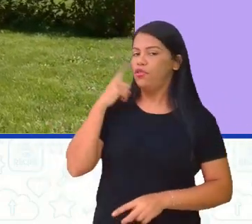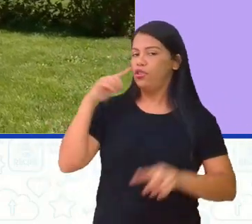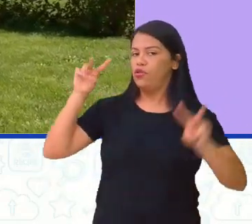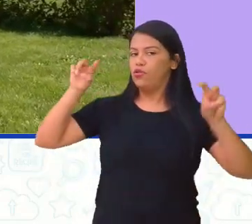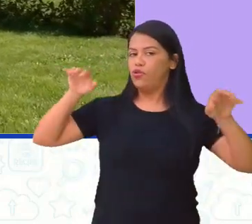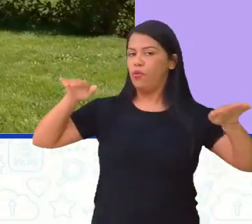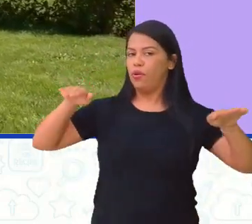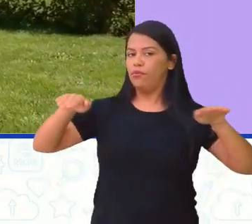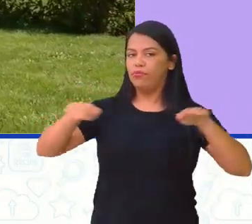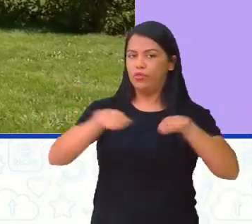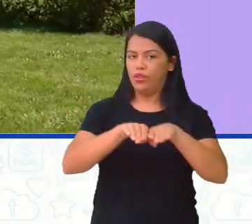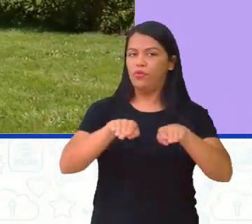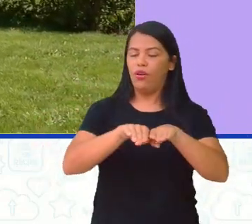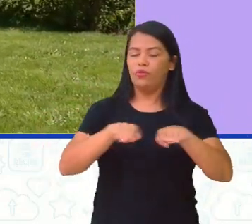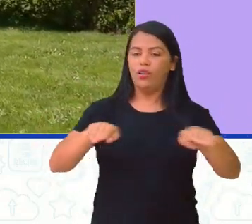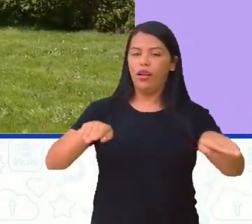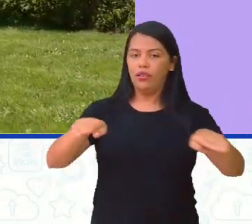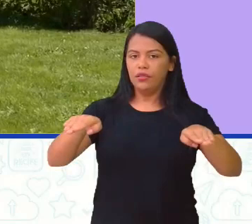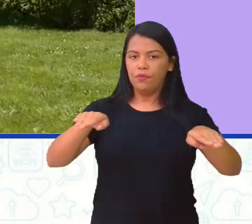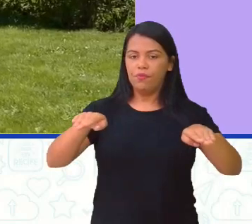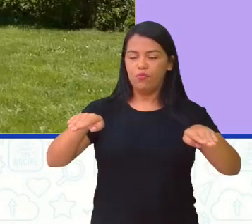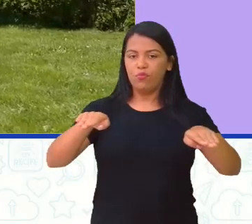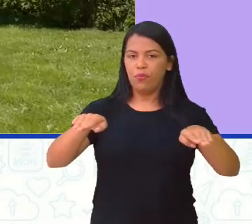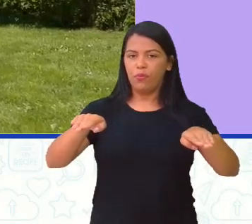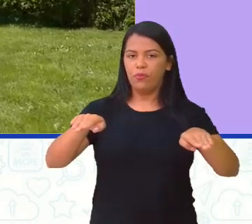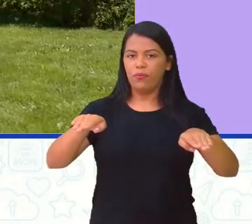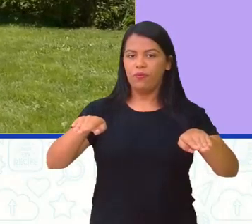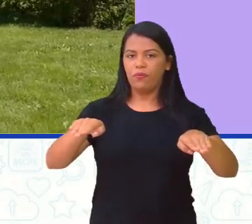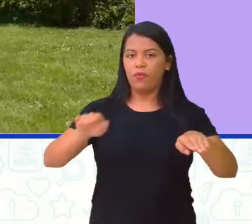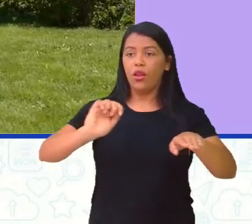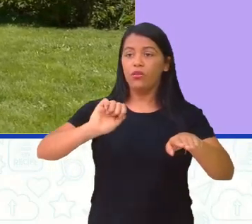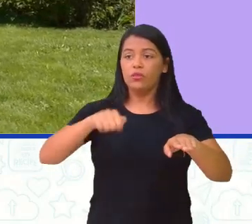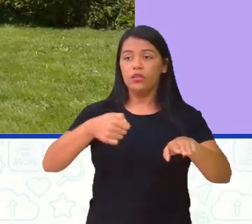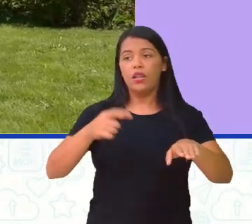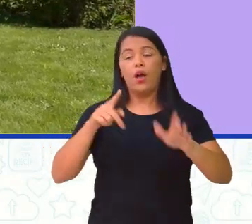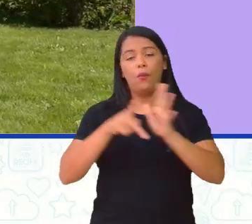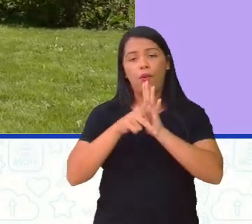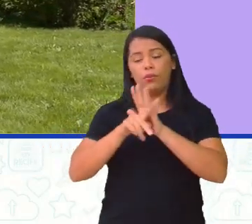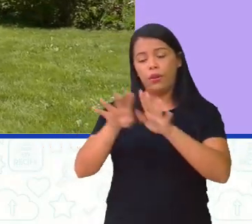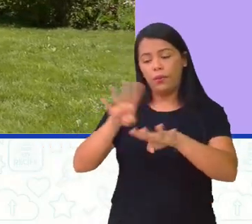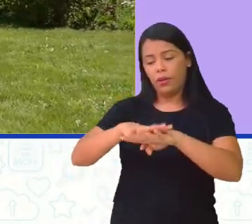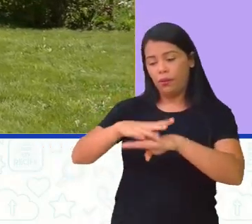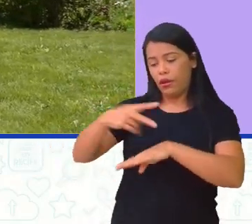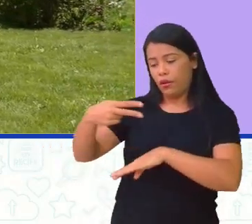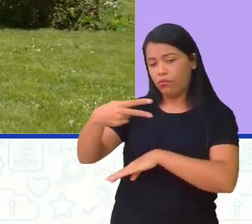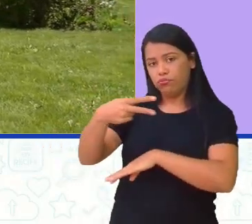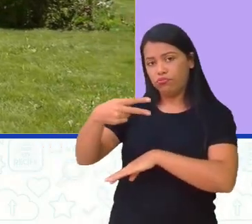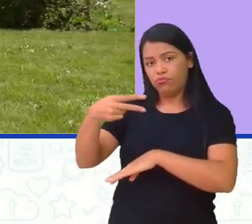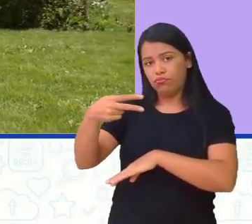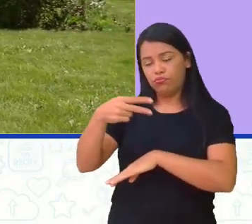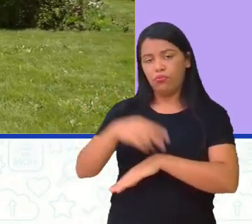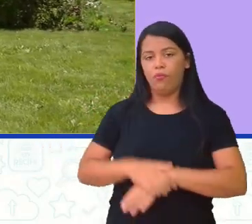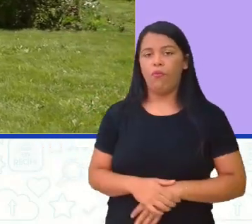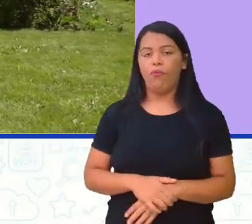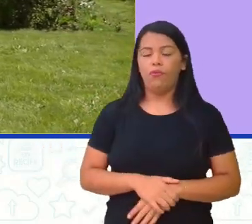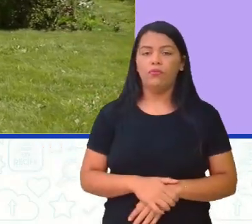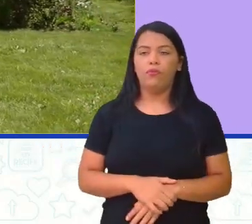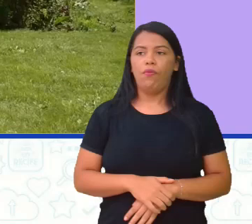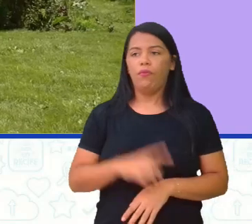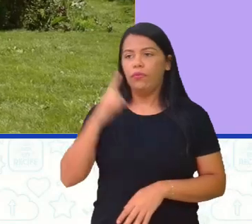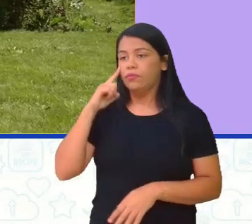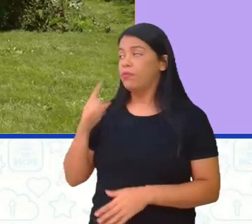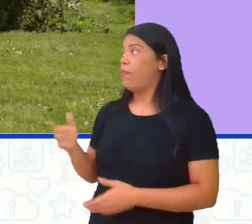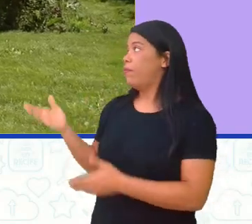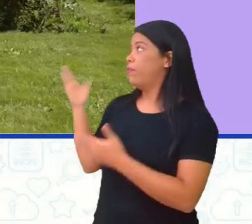escrito equilíbrio, o sinalzinho são 2 tracinhos iguais, um em cima do outro. Para quê? Porque